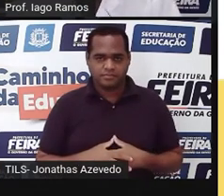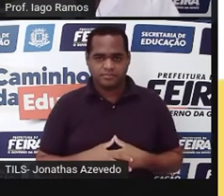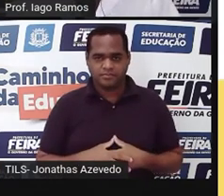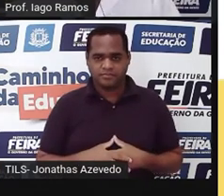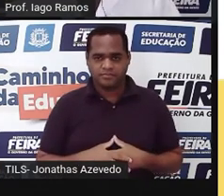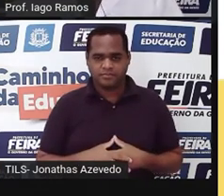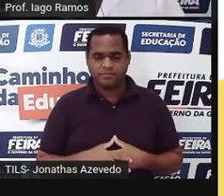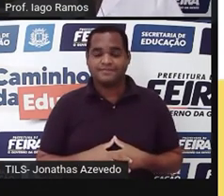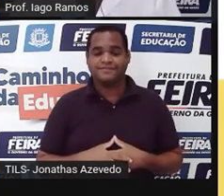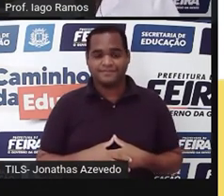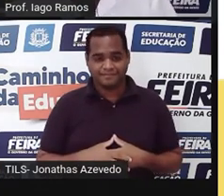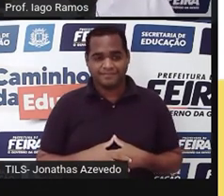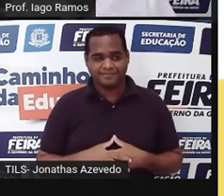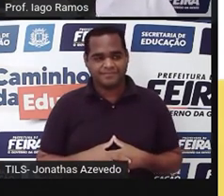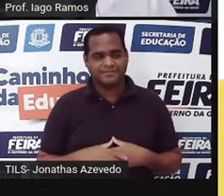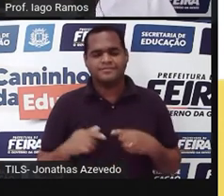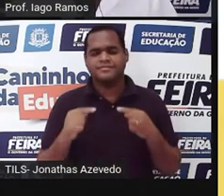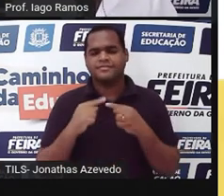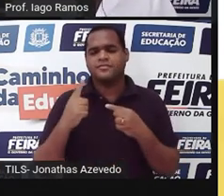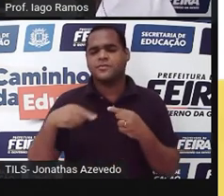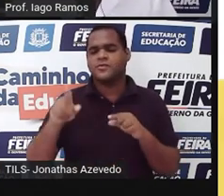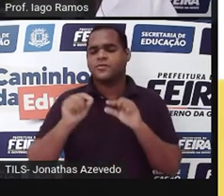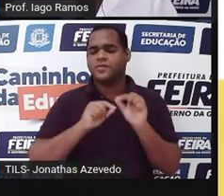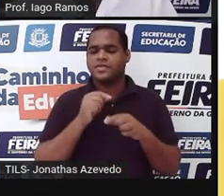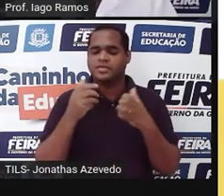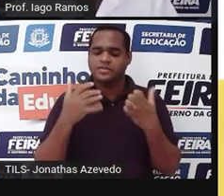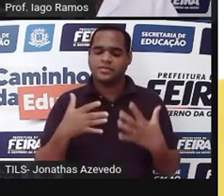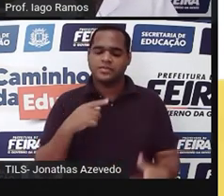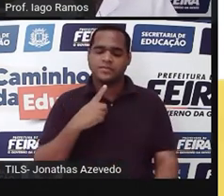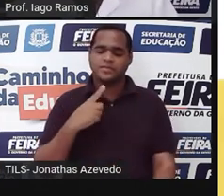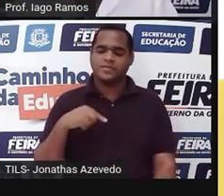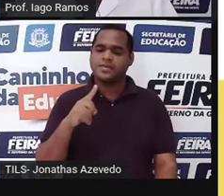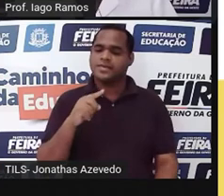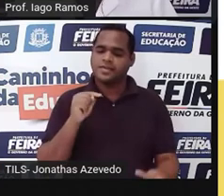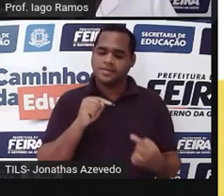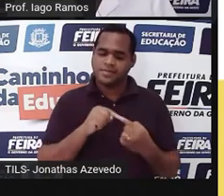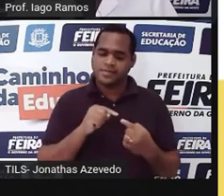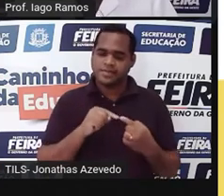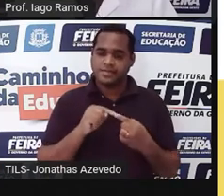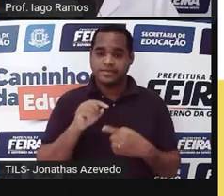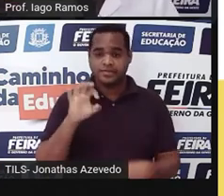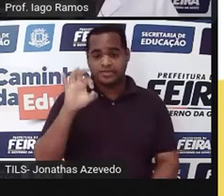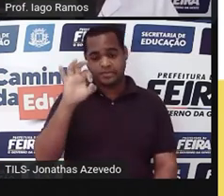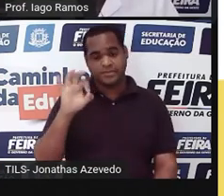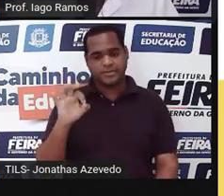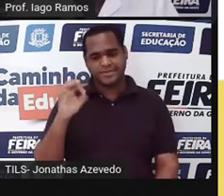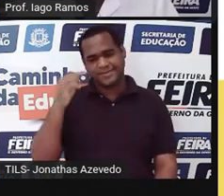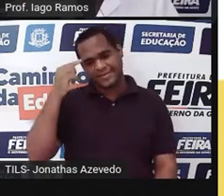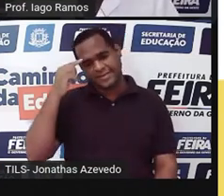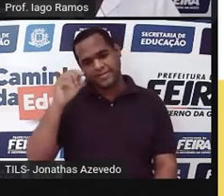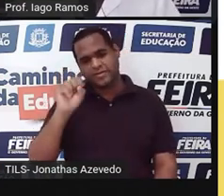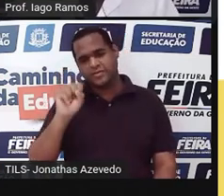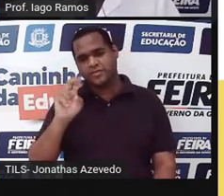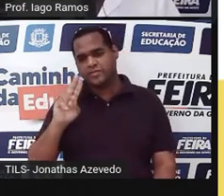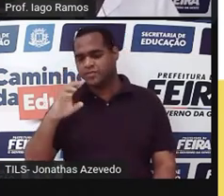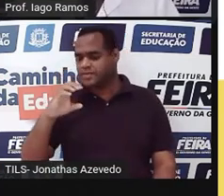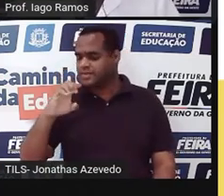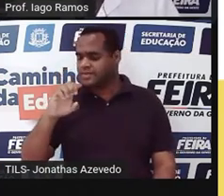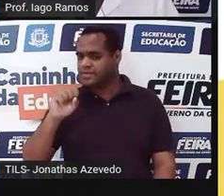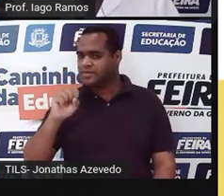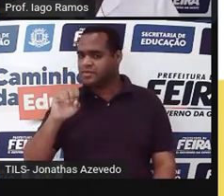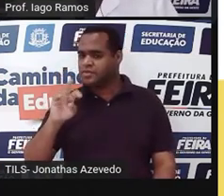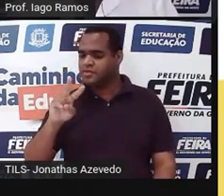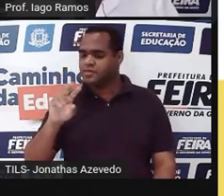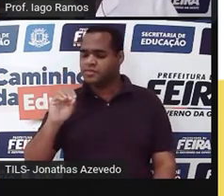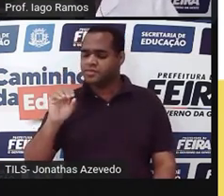isso que a gente fez aqui a gente está aplicando percentuais em sucessivos O que